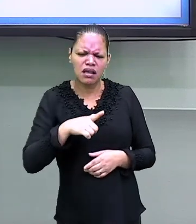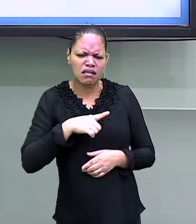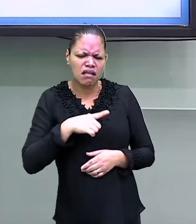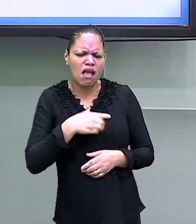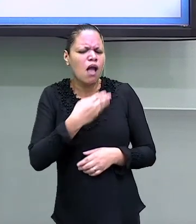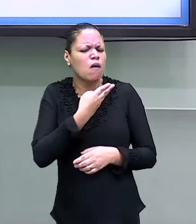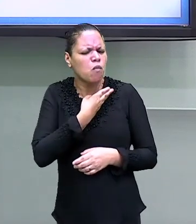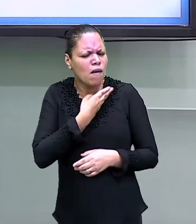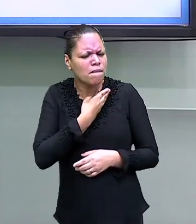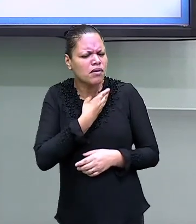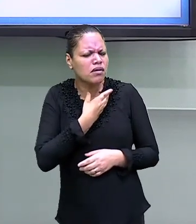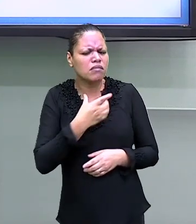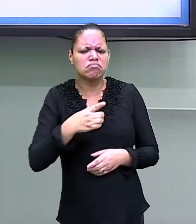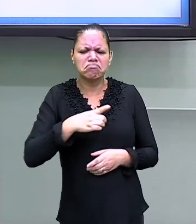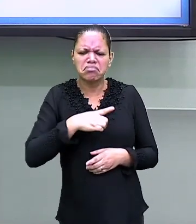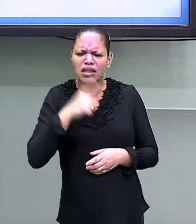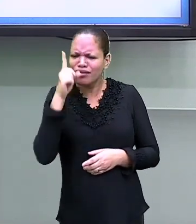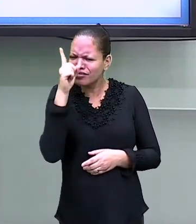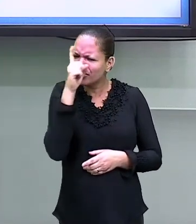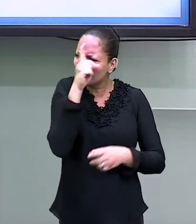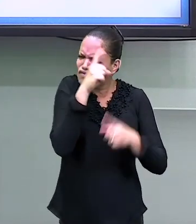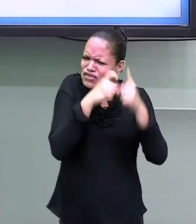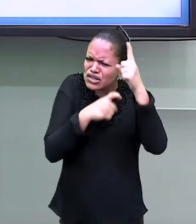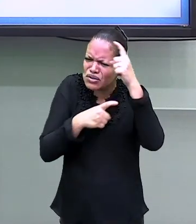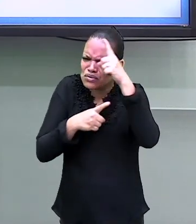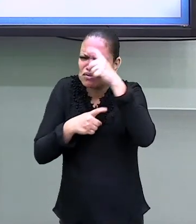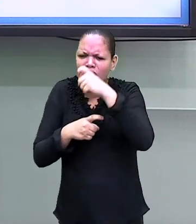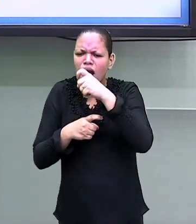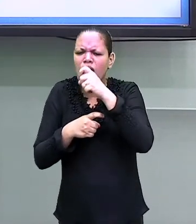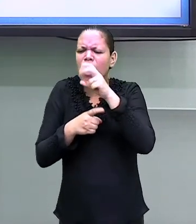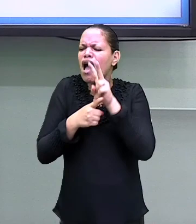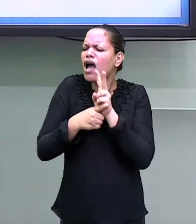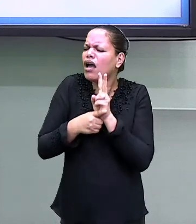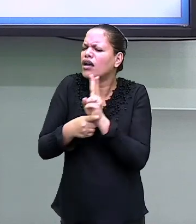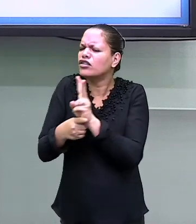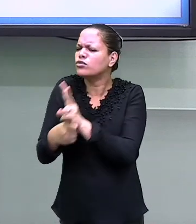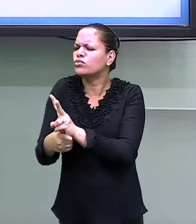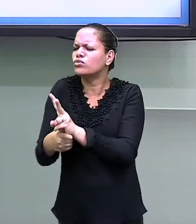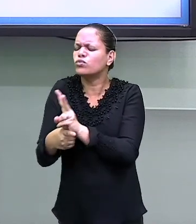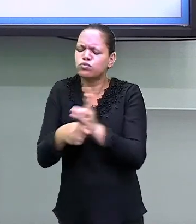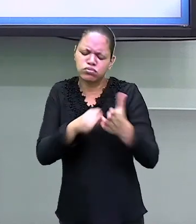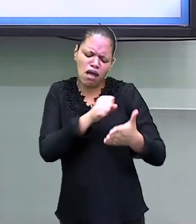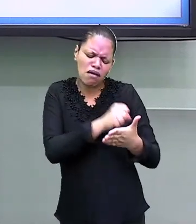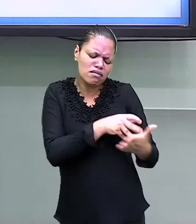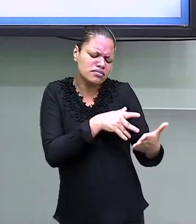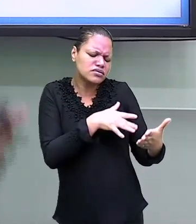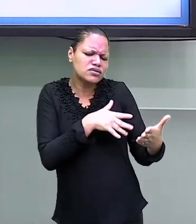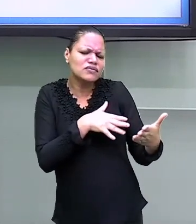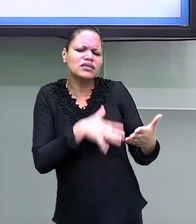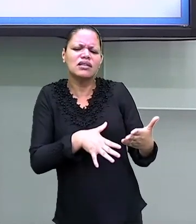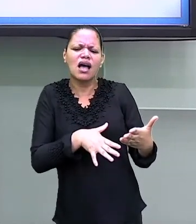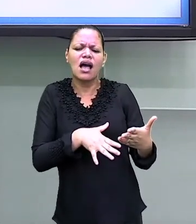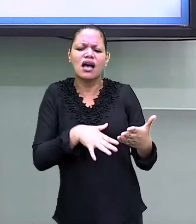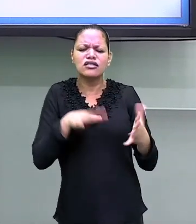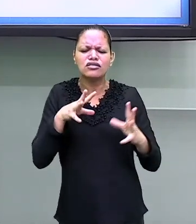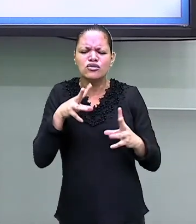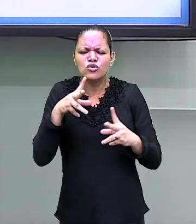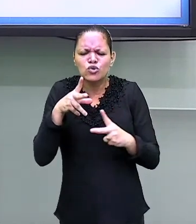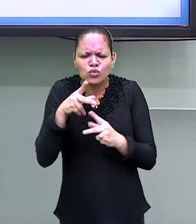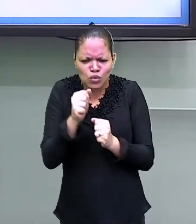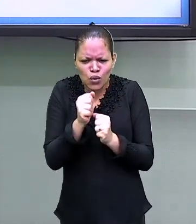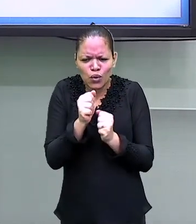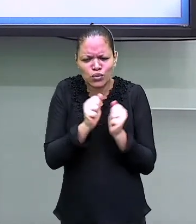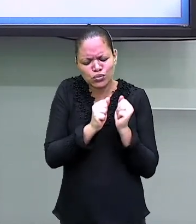dislexia, vamos ter paciência, explica para ele o dever que a professora falou, vamos devagarzinho, vamos todo mundo se ajudar todo